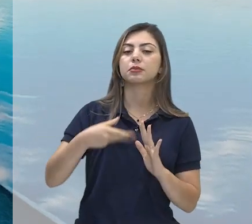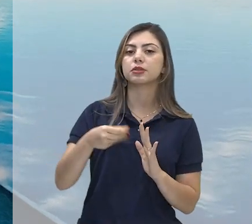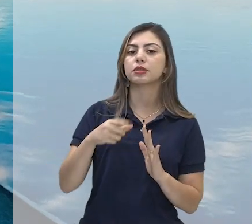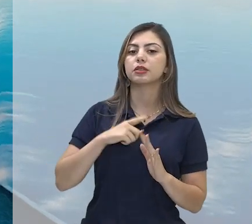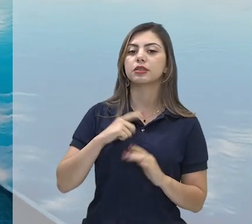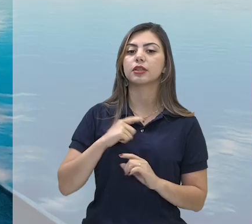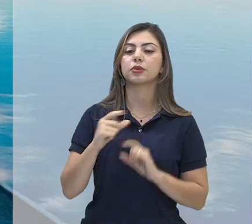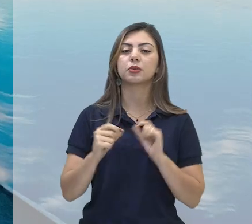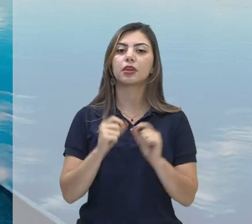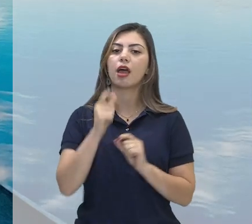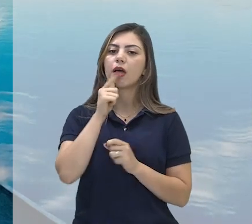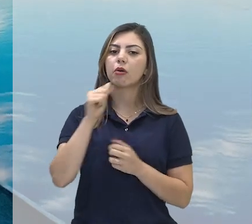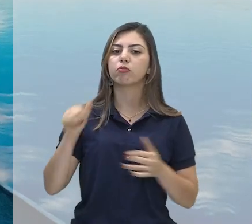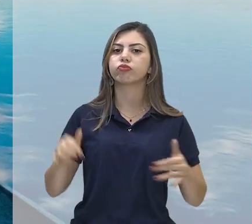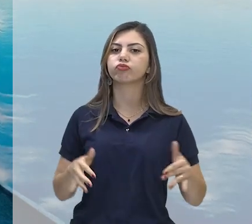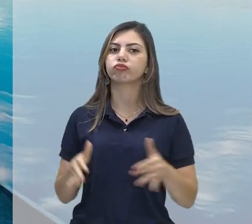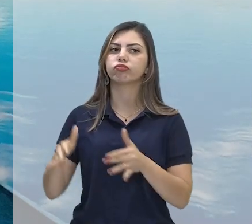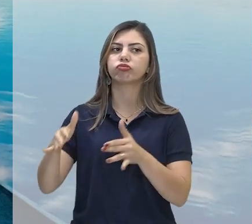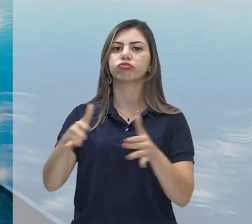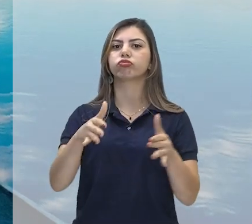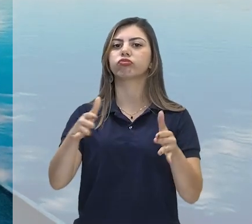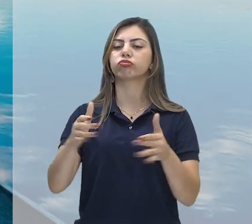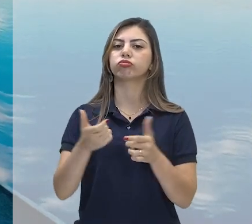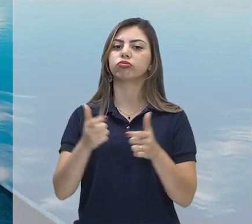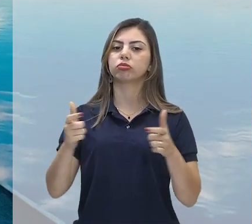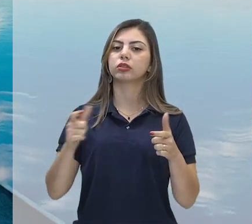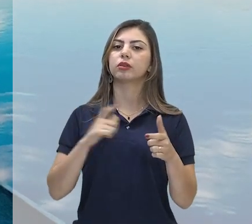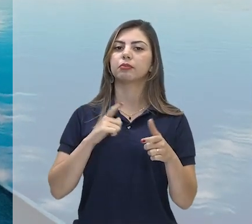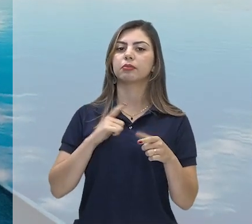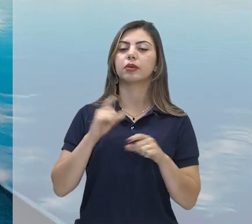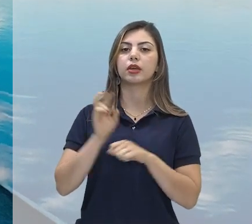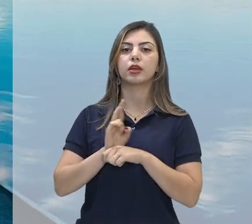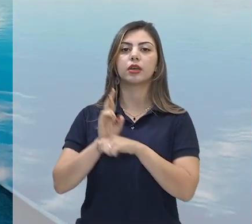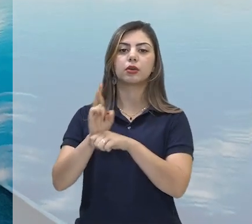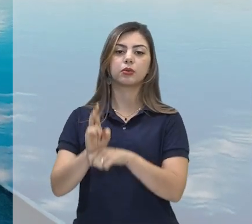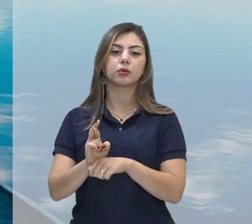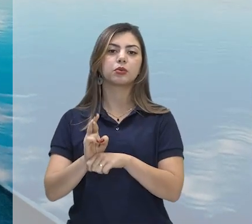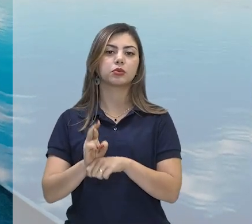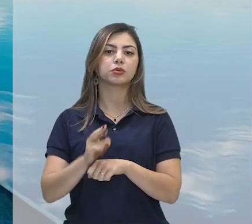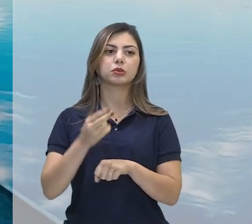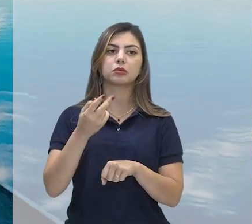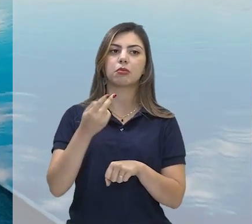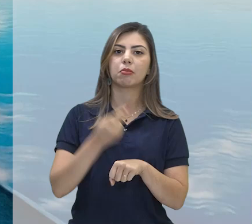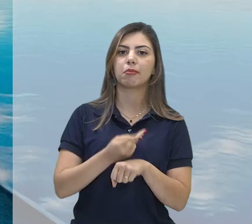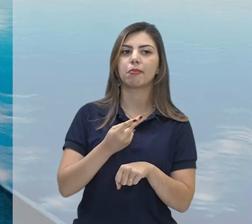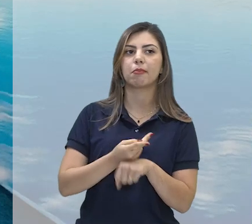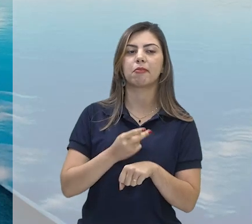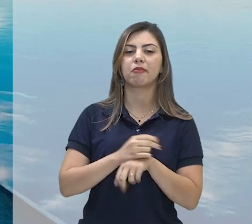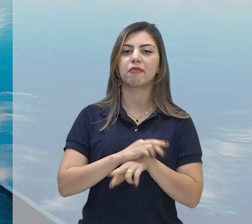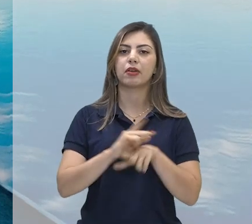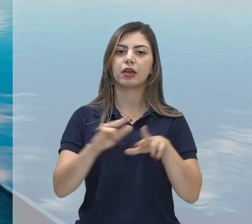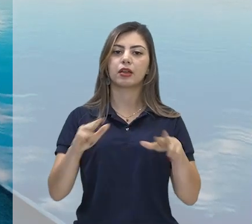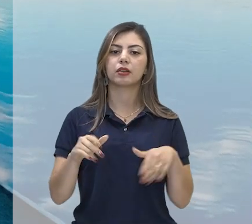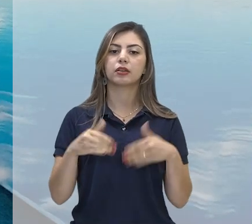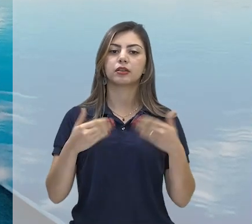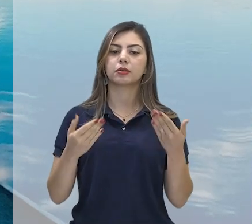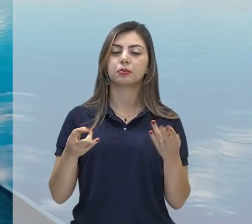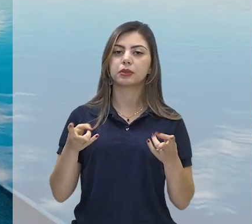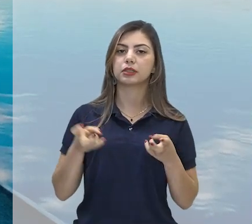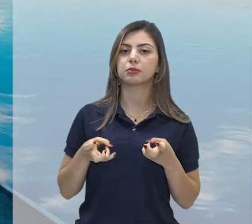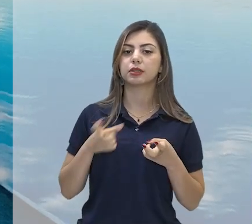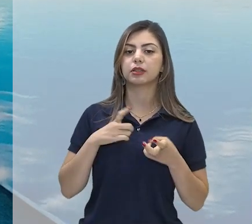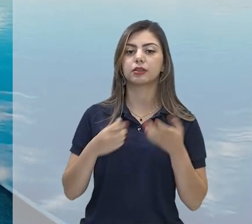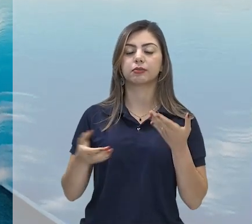ainda grandes reservas minerais. A gente verifica ainda que o delicado equilíbrio que existe neste